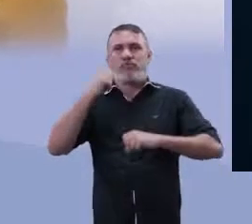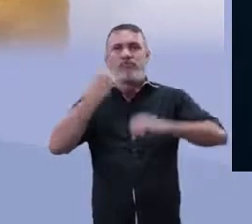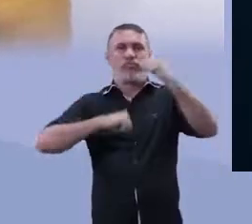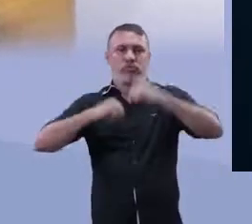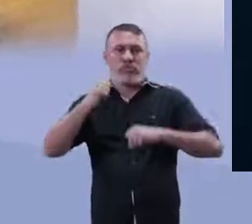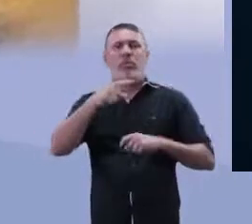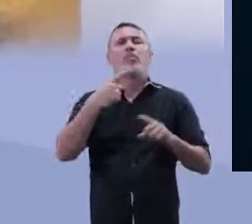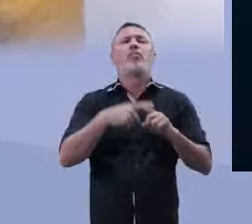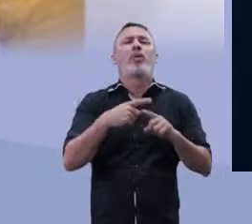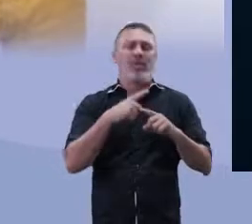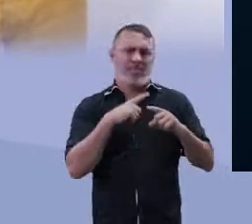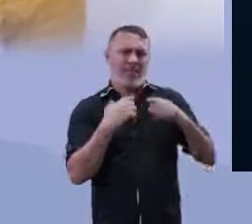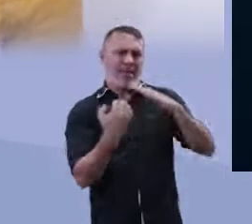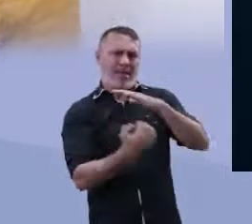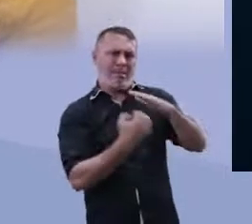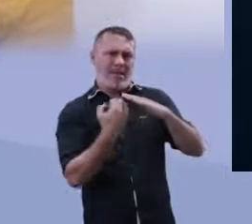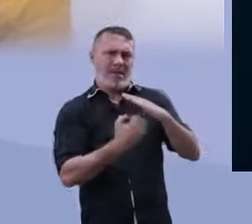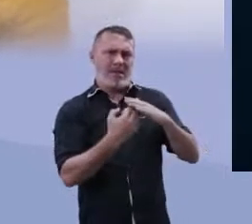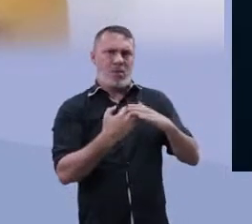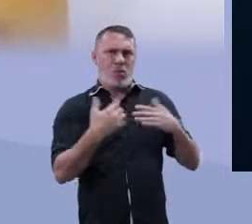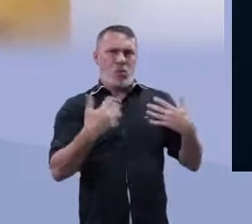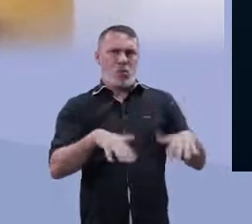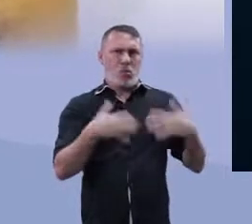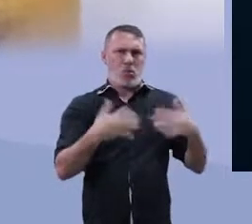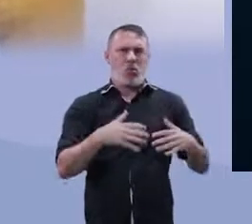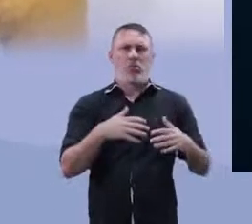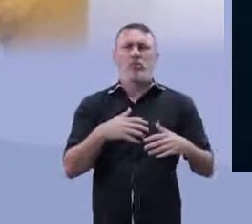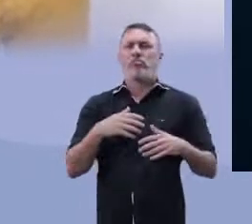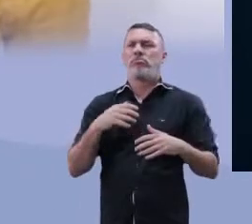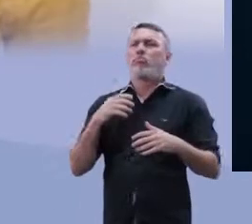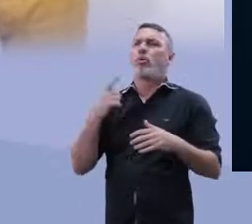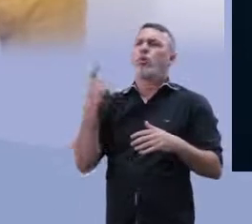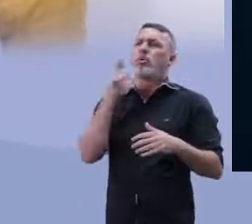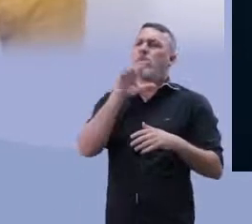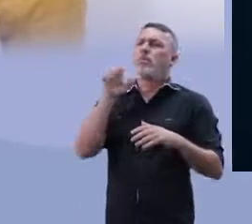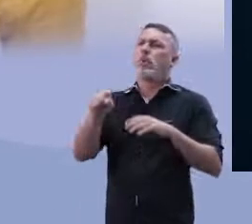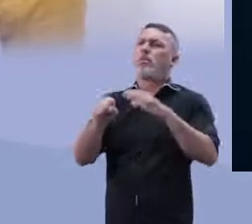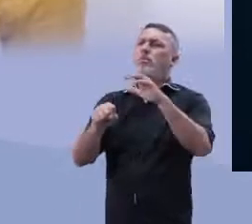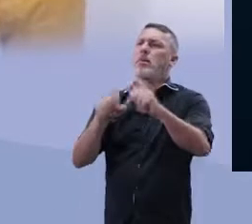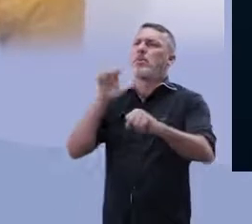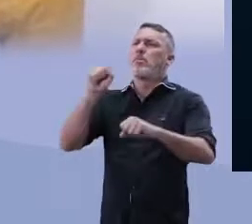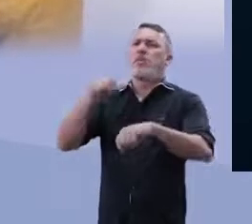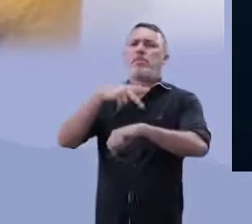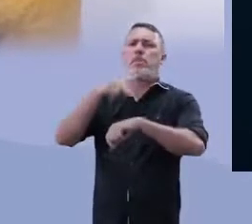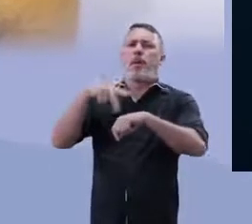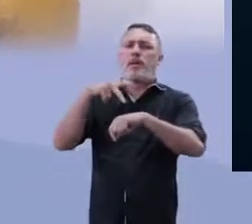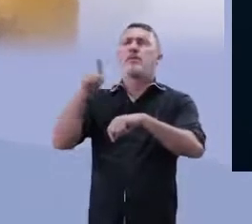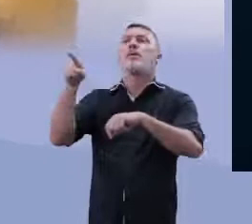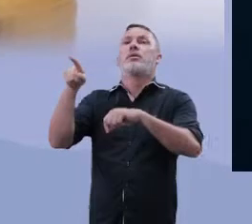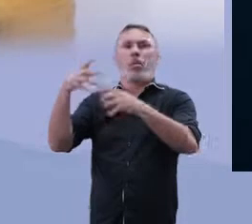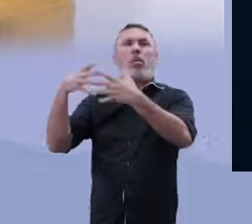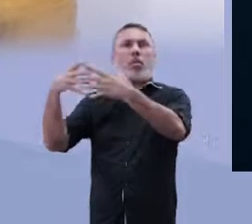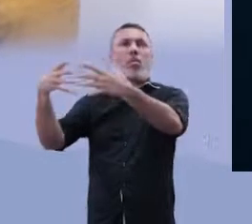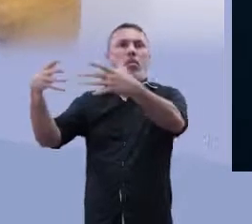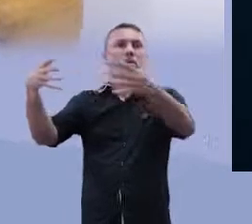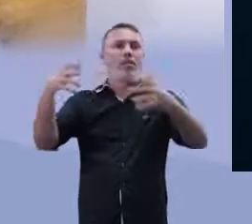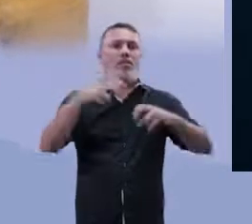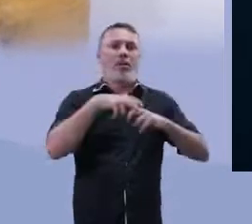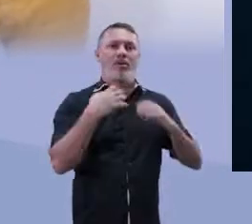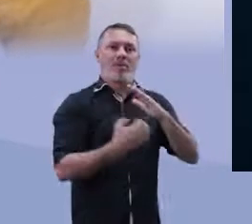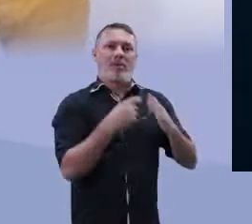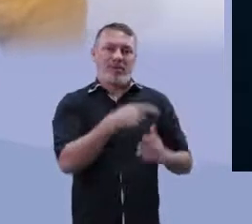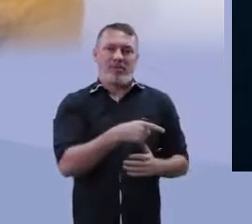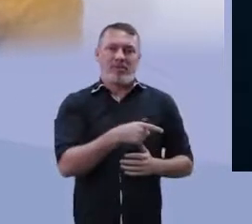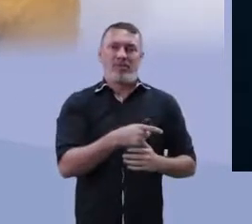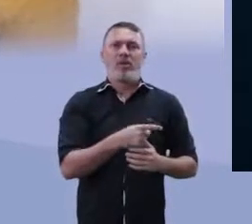essas multinacionais e transnacionais foram se instalando, né, num fenômeno que se deu aí após a segunda metade do século XX, pós-segunda